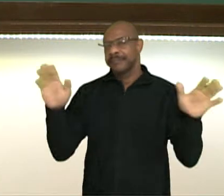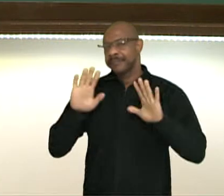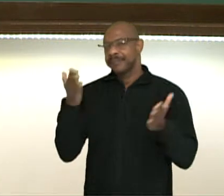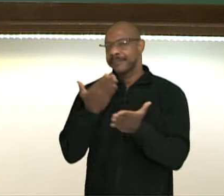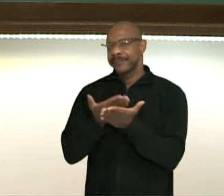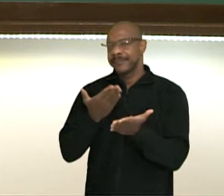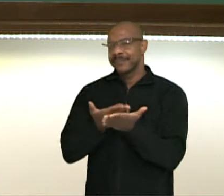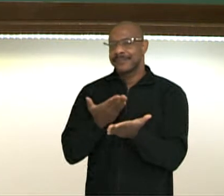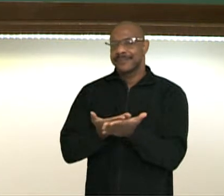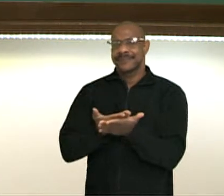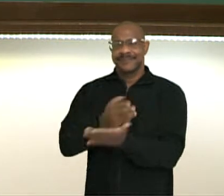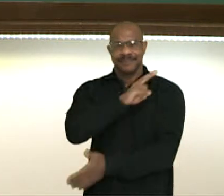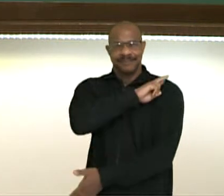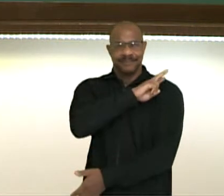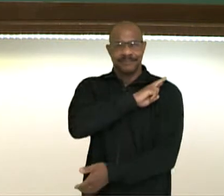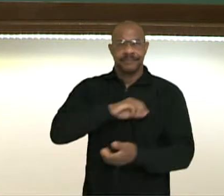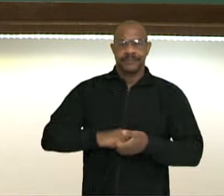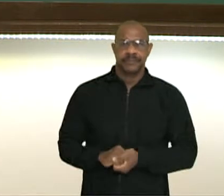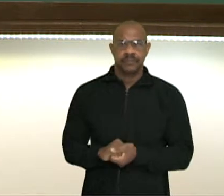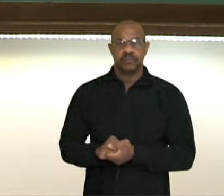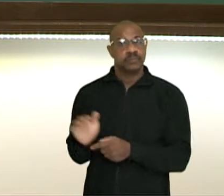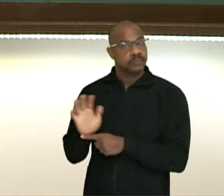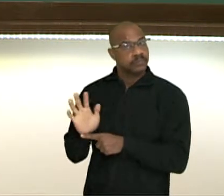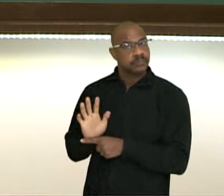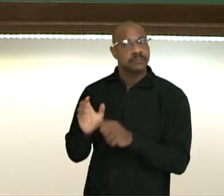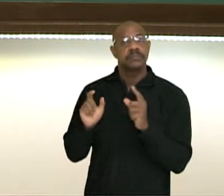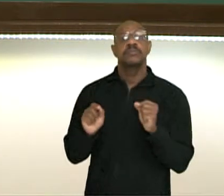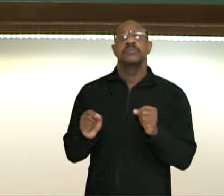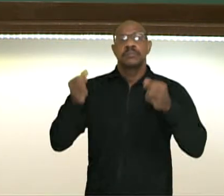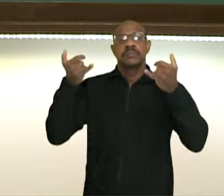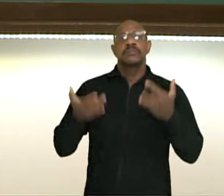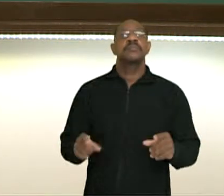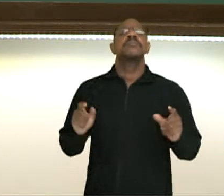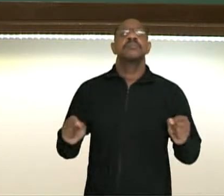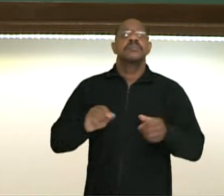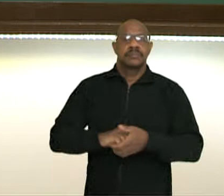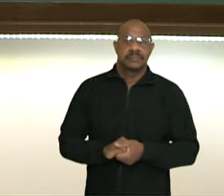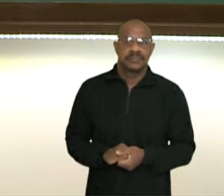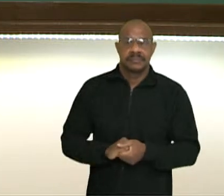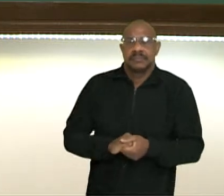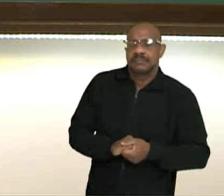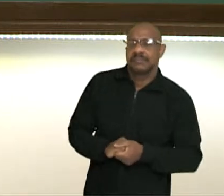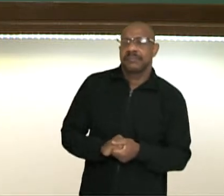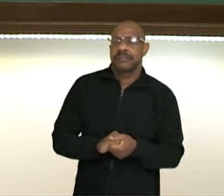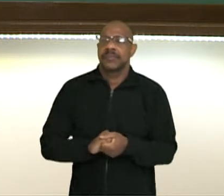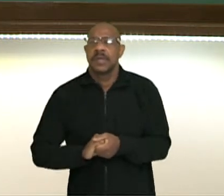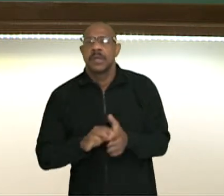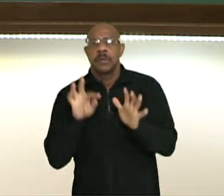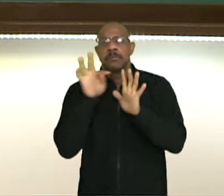Olá, estudantes da segunda série. Nesse vídeo, vamos falar sobre artigo de opinião.